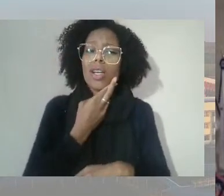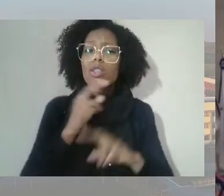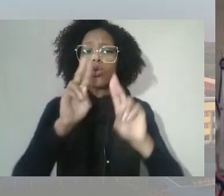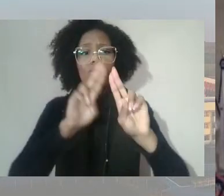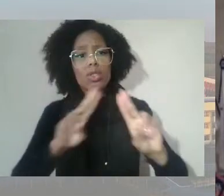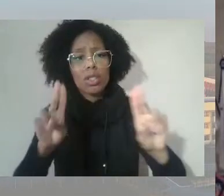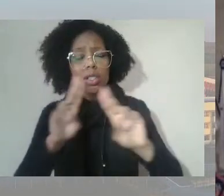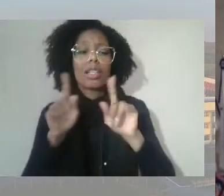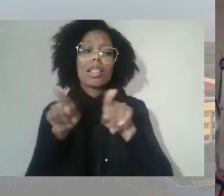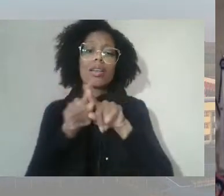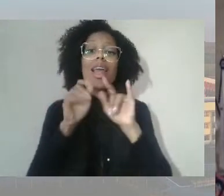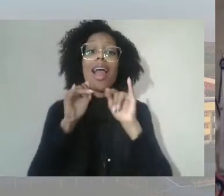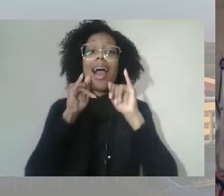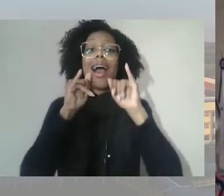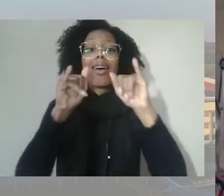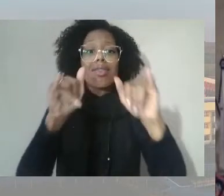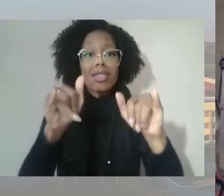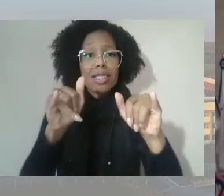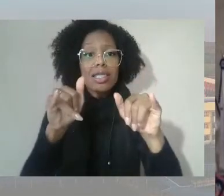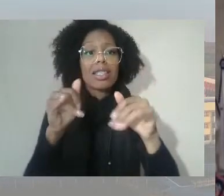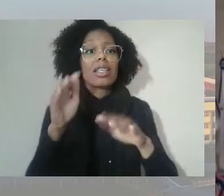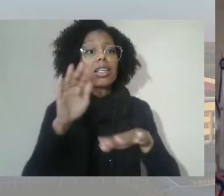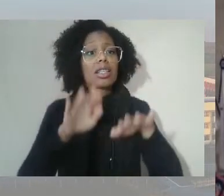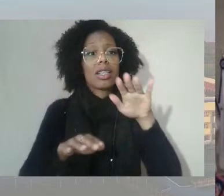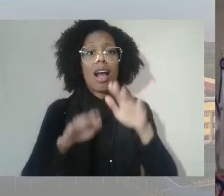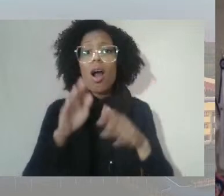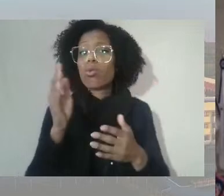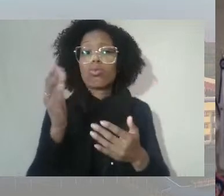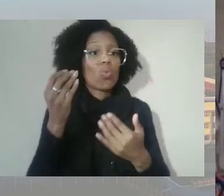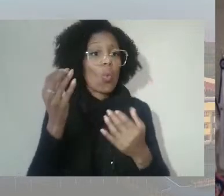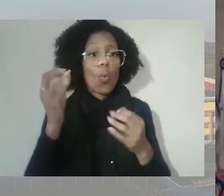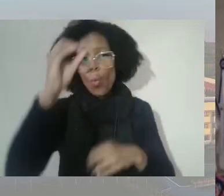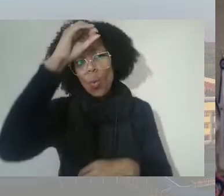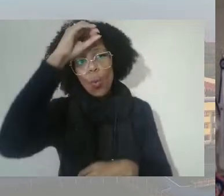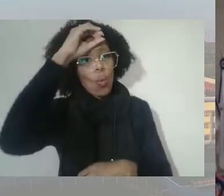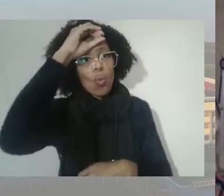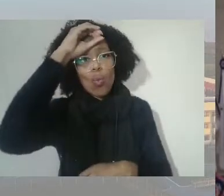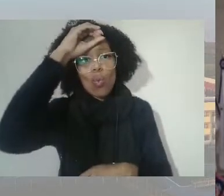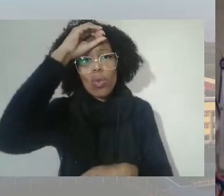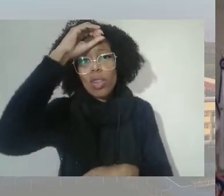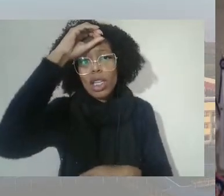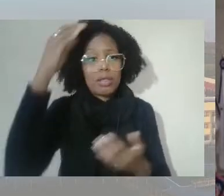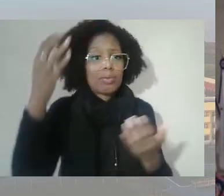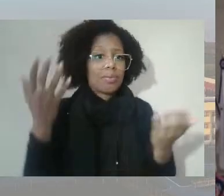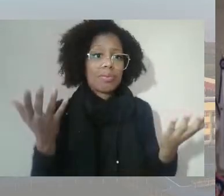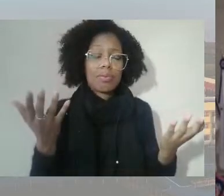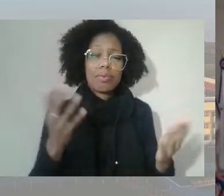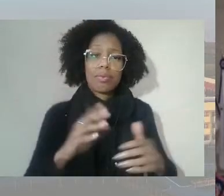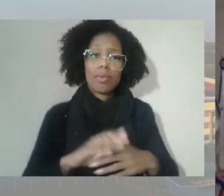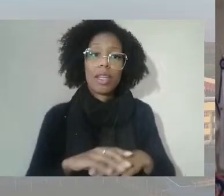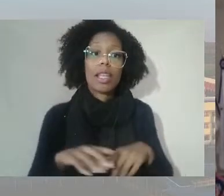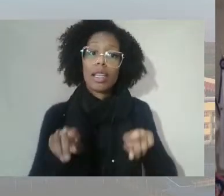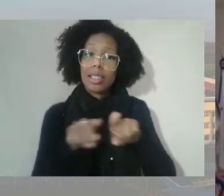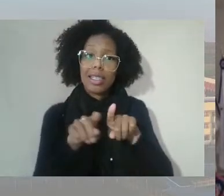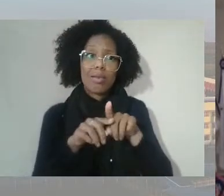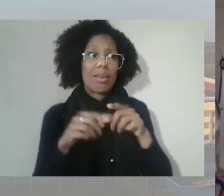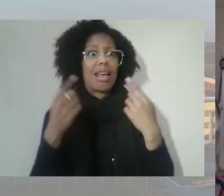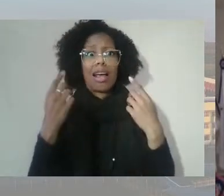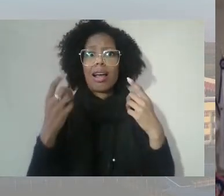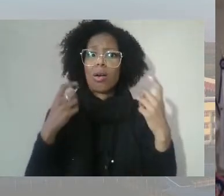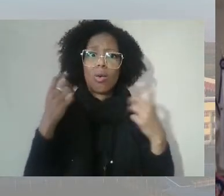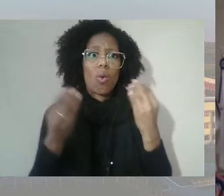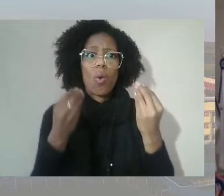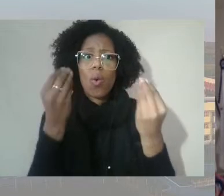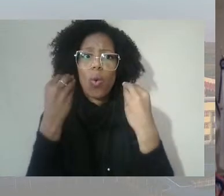os estudantes que estão completamente sem informação e não sabem o que realmente está acontecendo. Causa indignação, a acusação